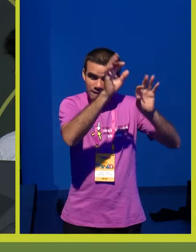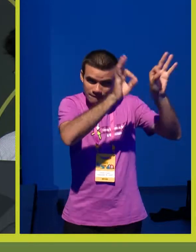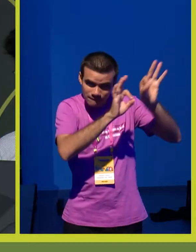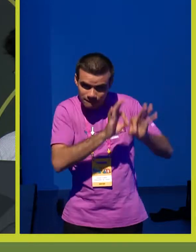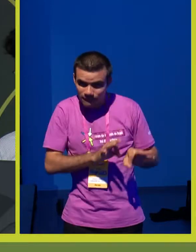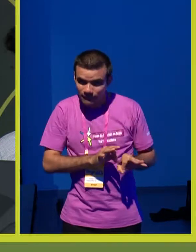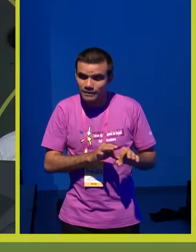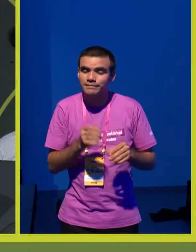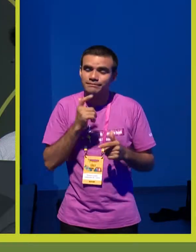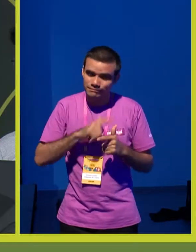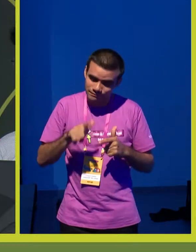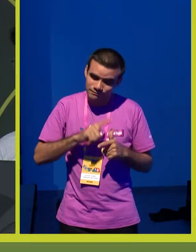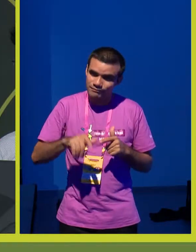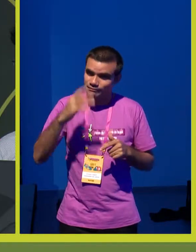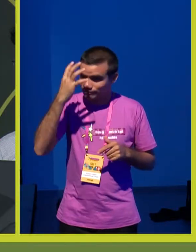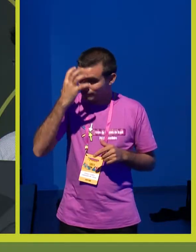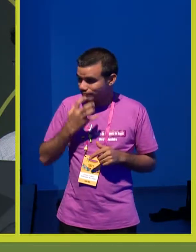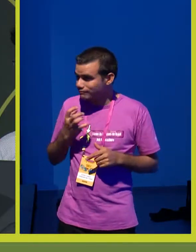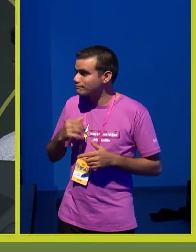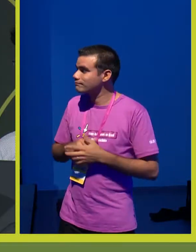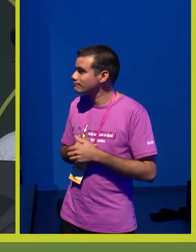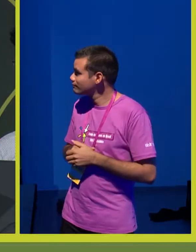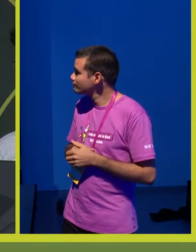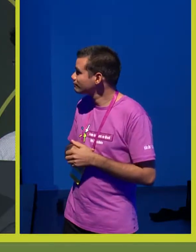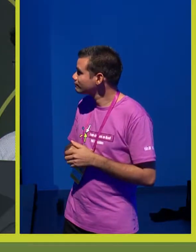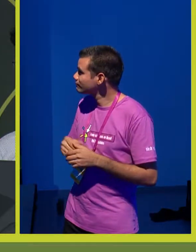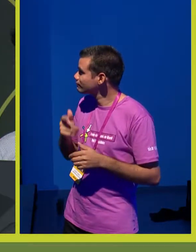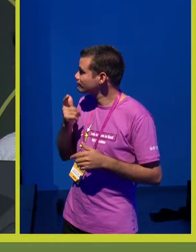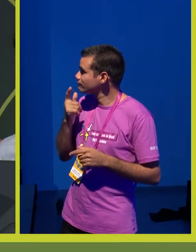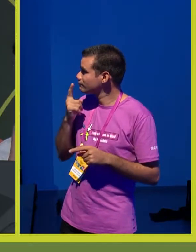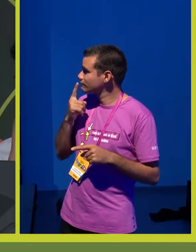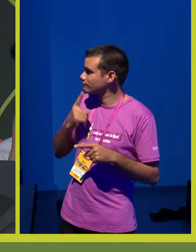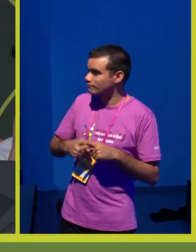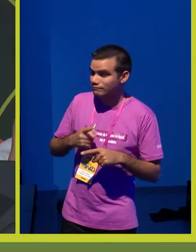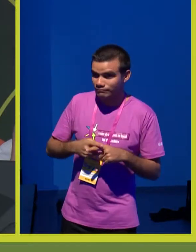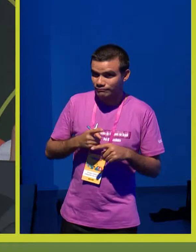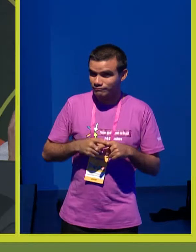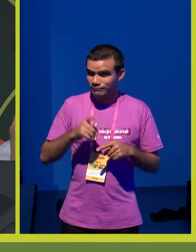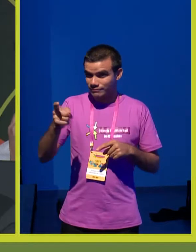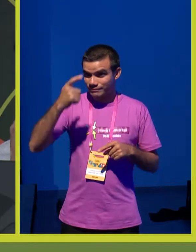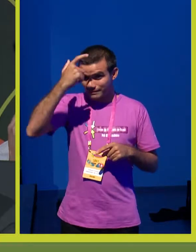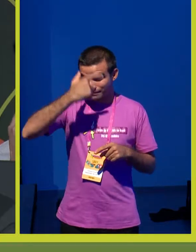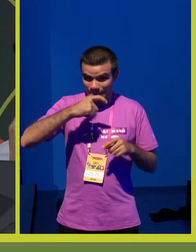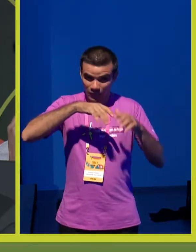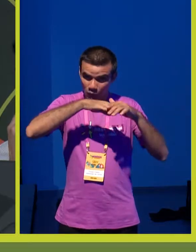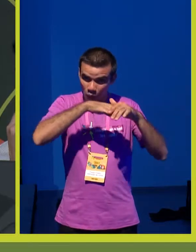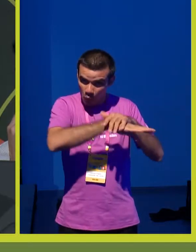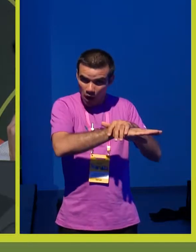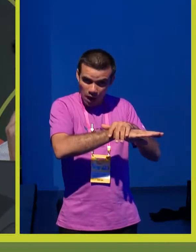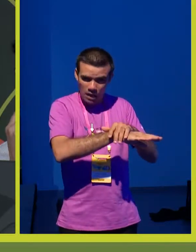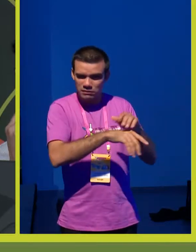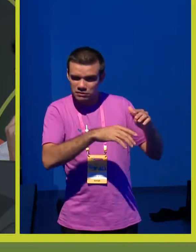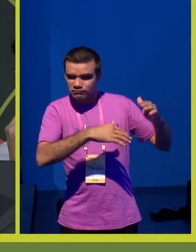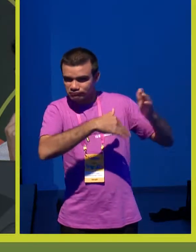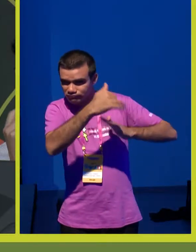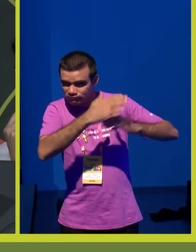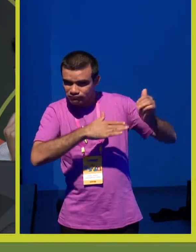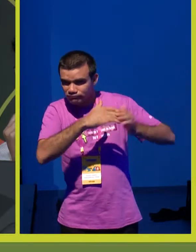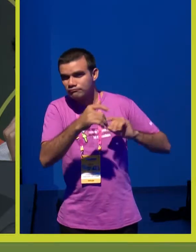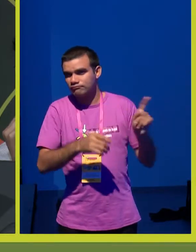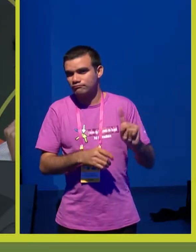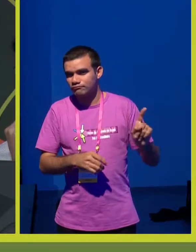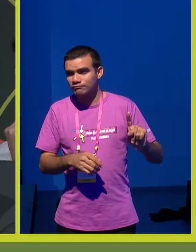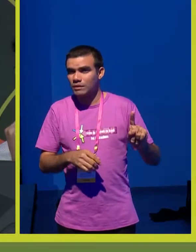isso é um problema bastante sério porque mesmo que o dado armazenado não seja um dado qualificado